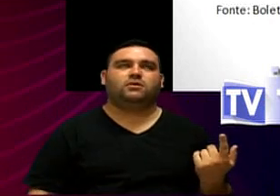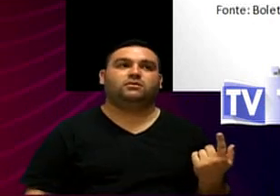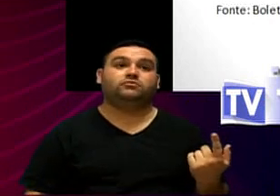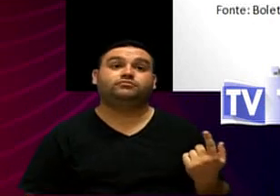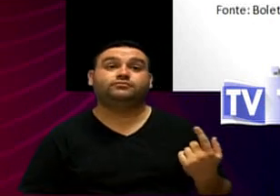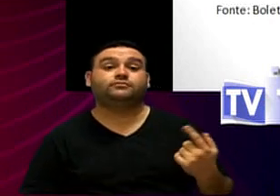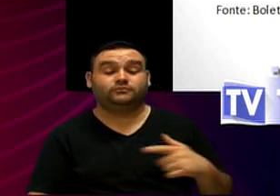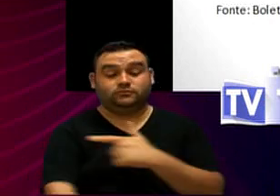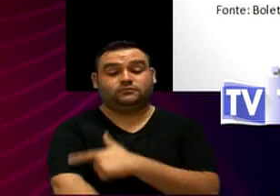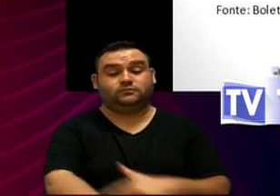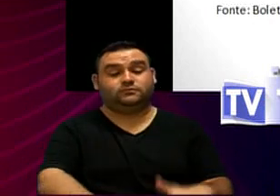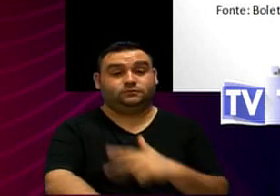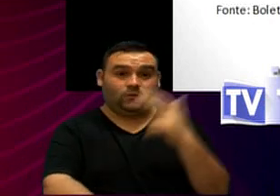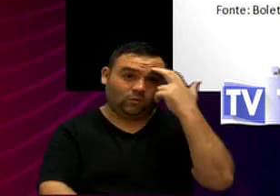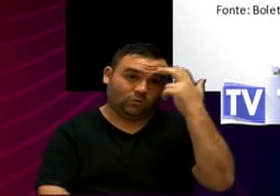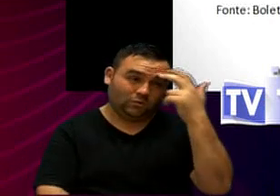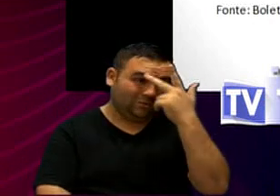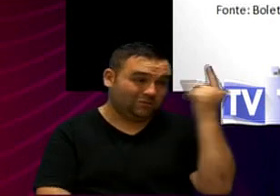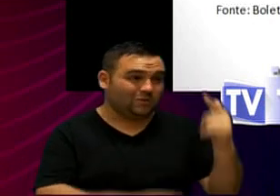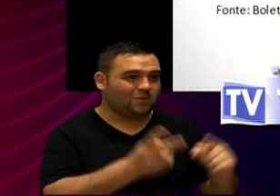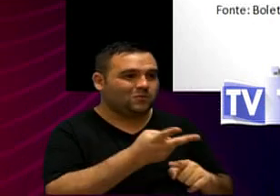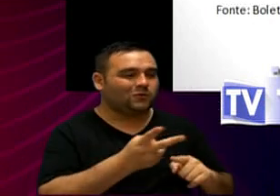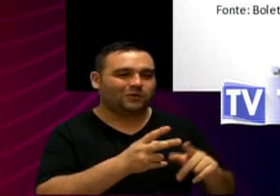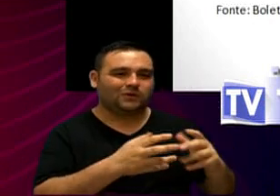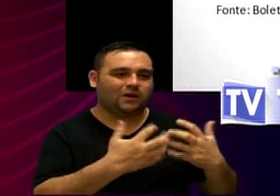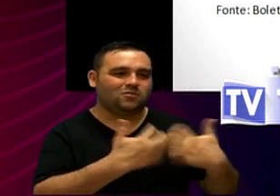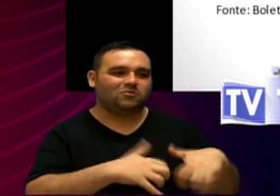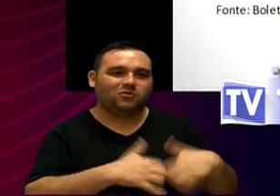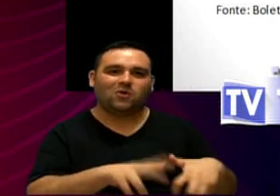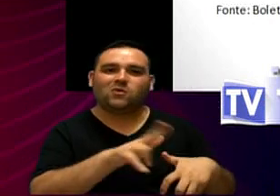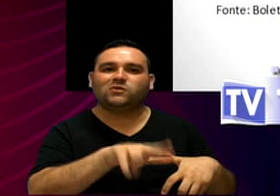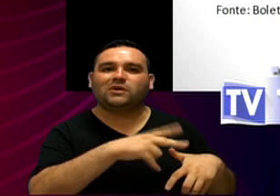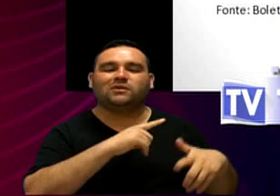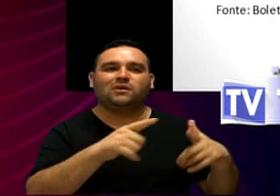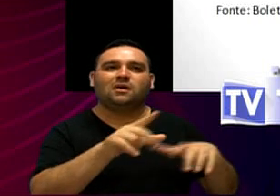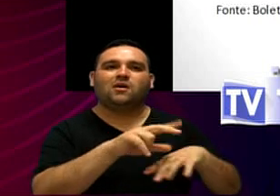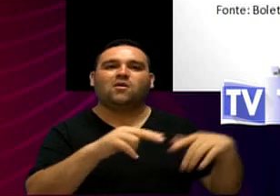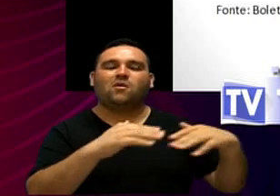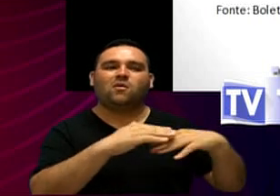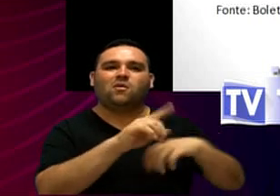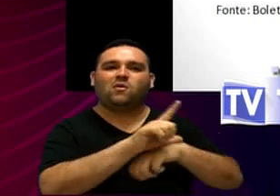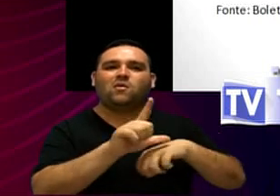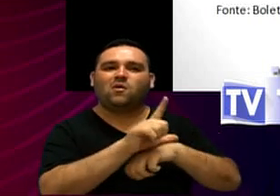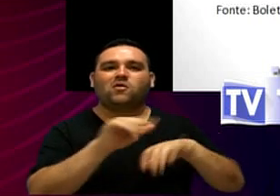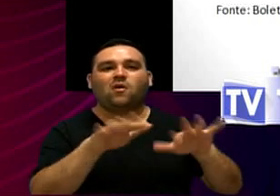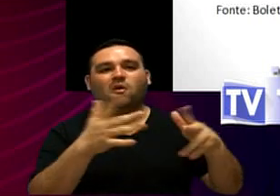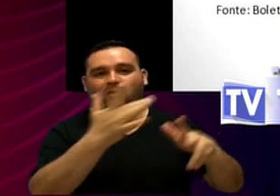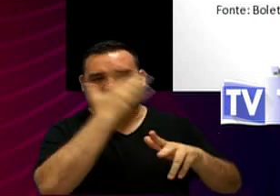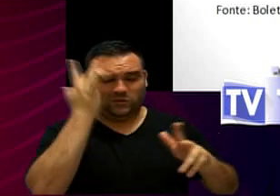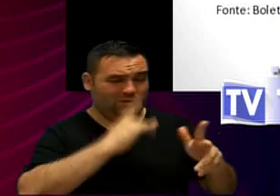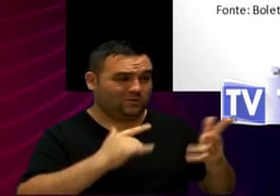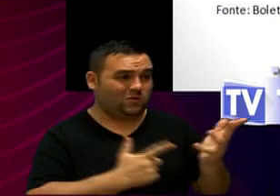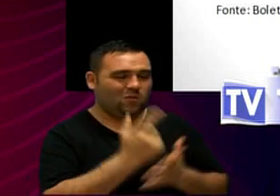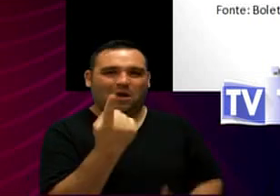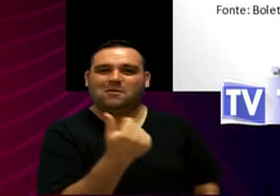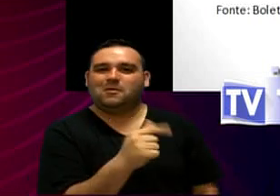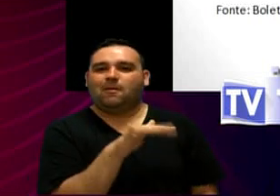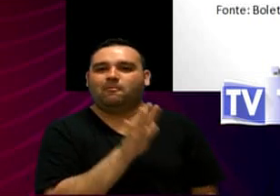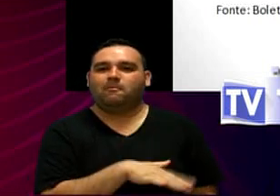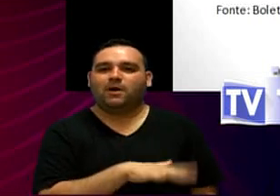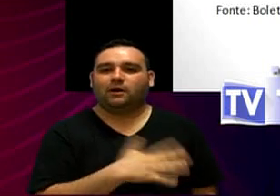e a cultura também de quem procura peças usadas em lojas clandestinas ou até oficiais para compra de um preço mais